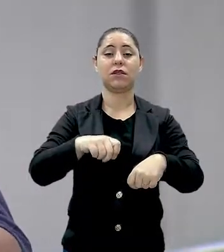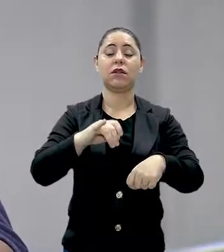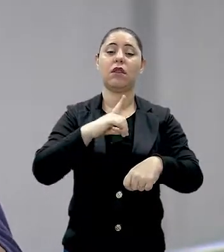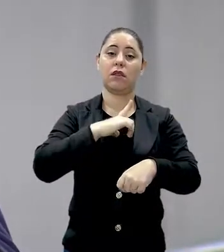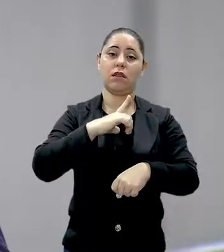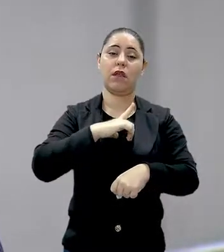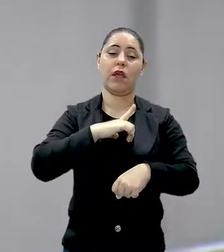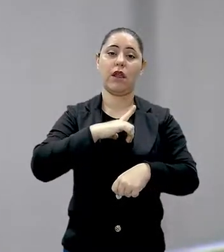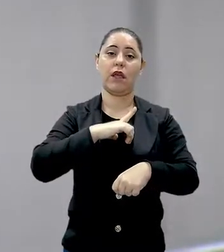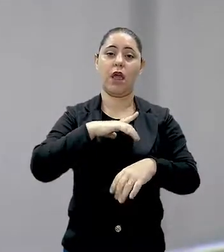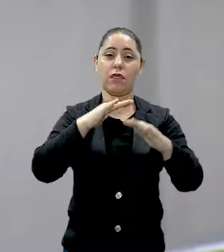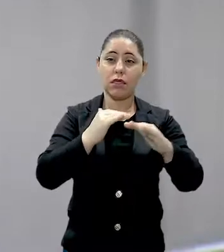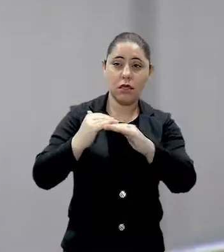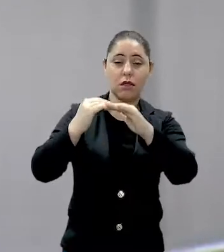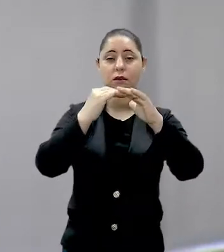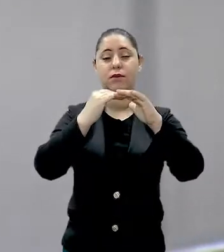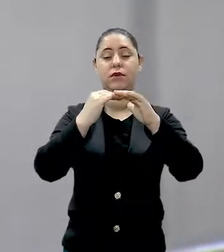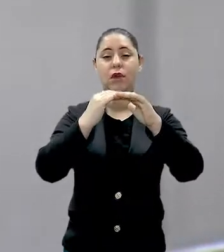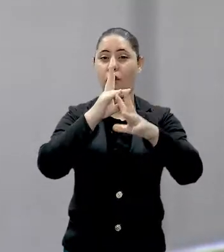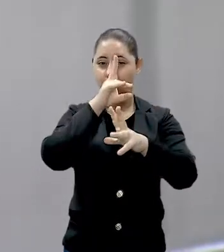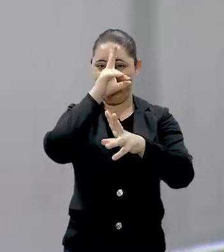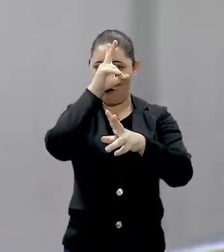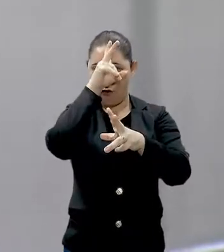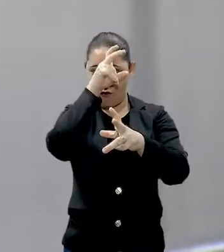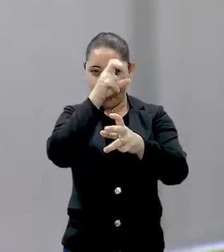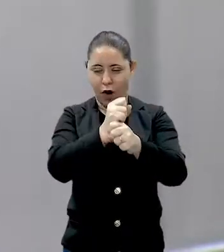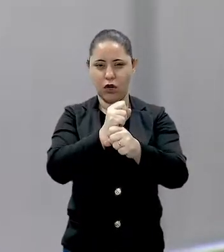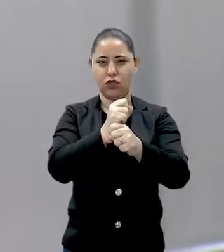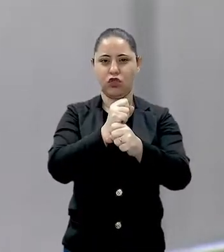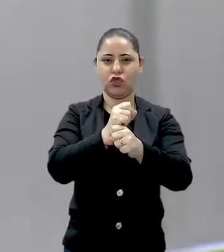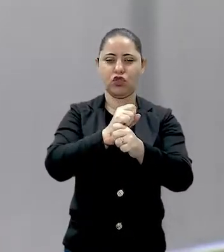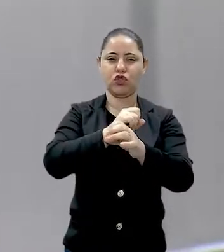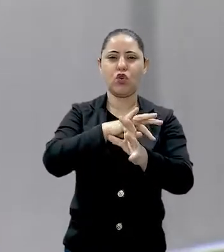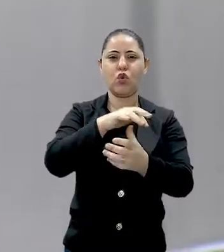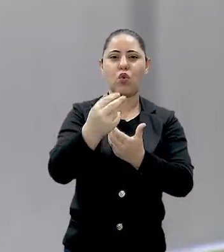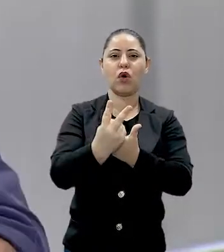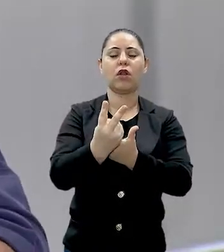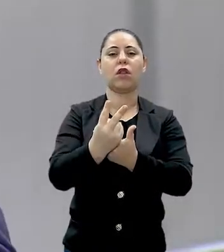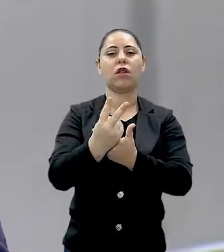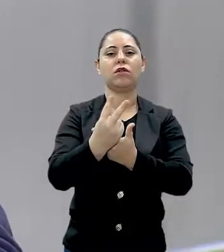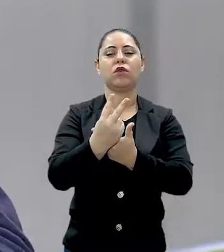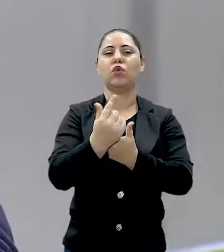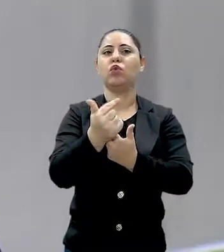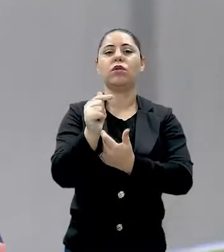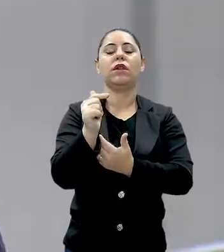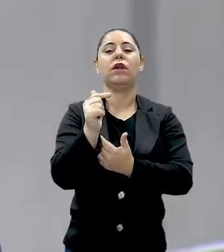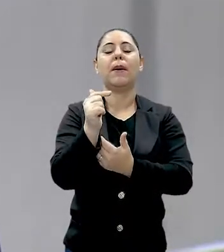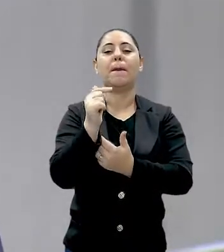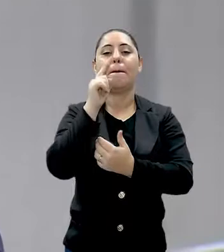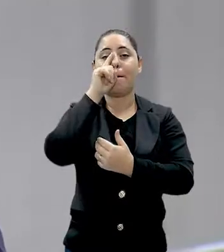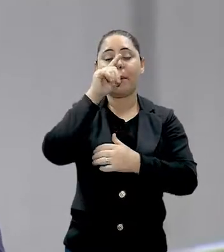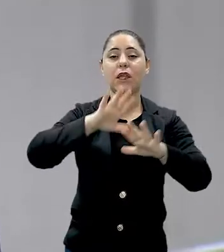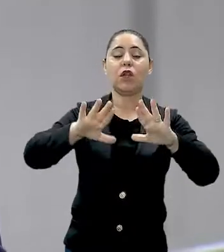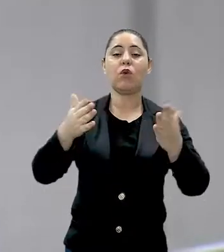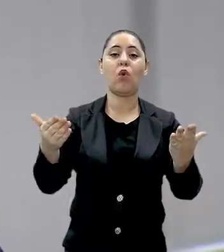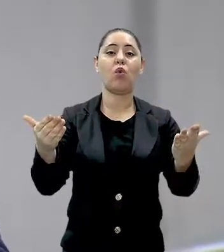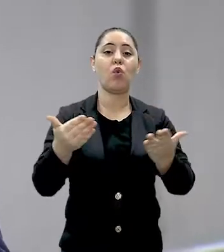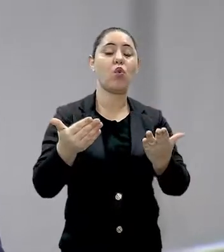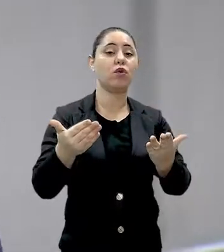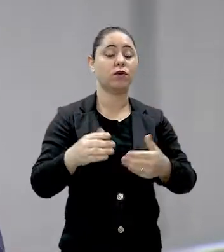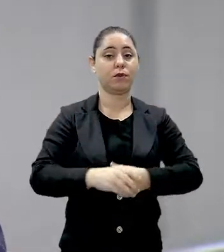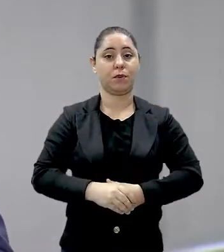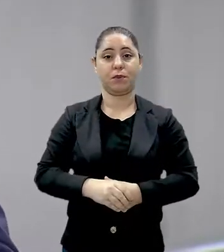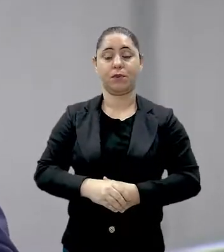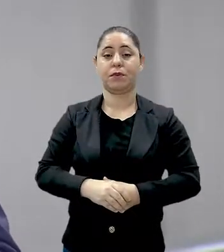necessariamente, a gente teria a democracia mais fortalecida, mais sustentada, e não correríamos riscos como nós